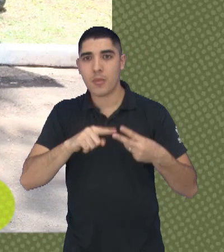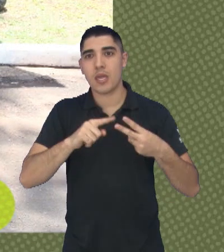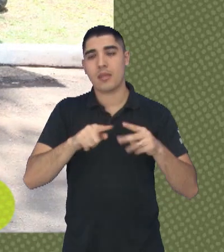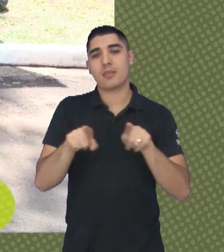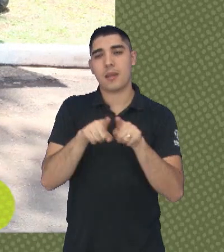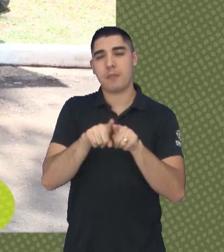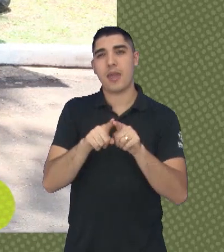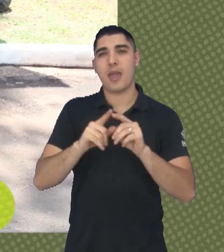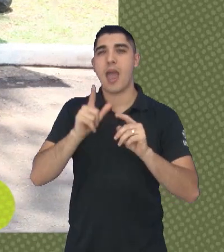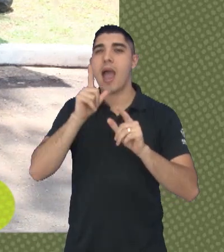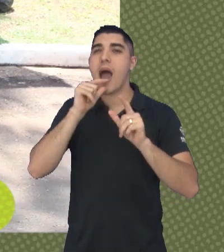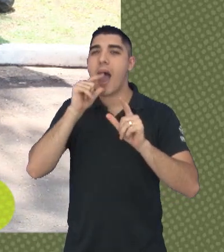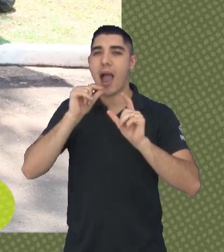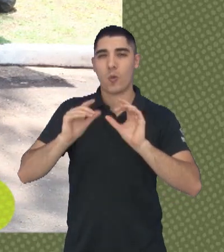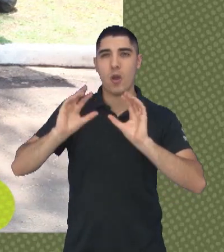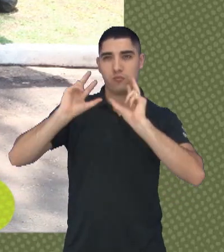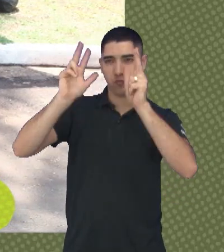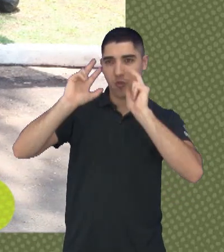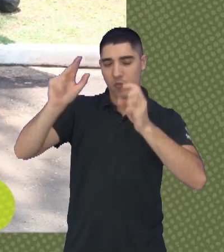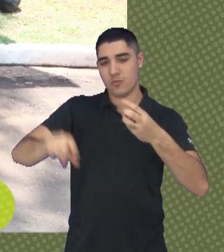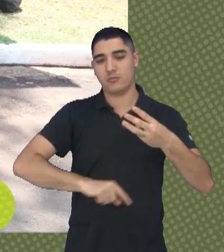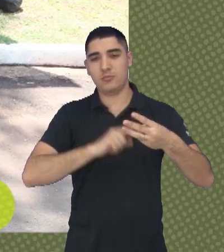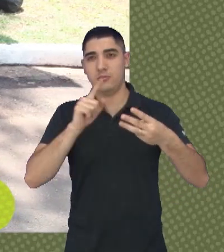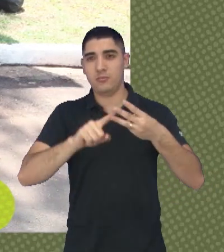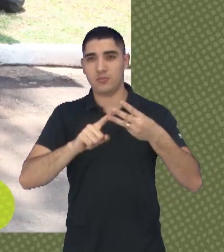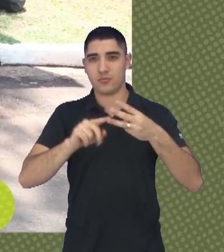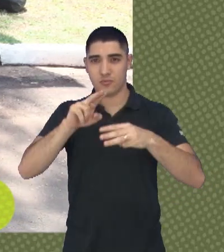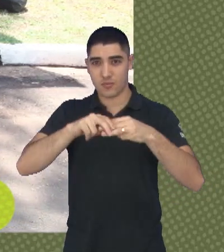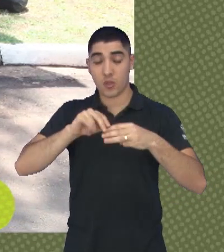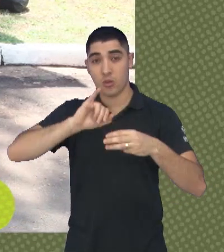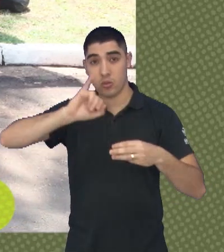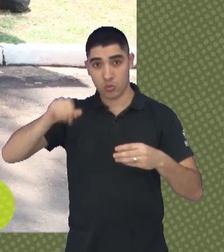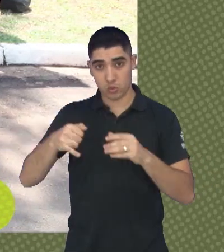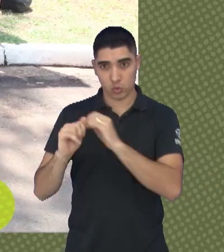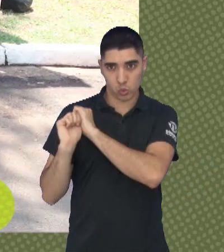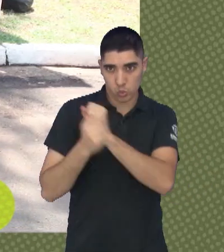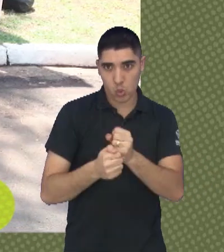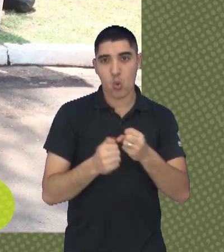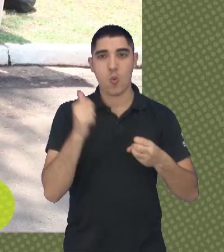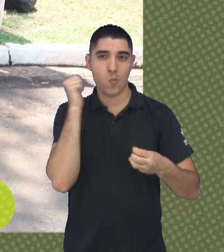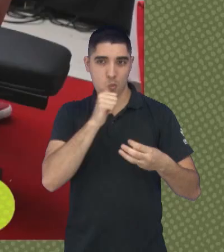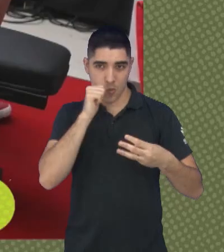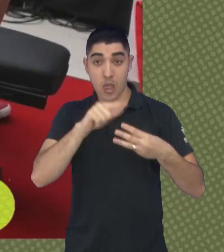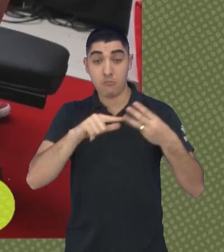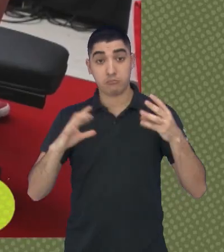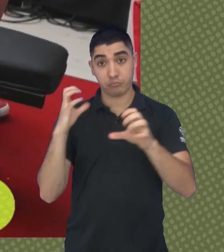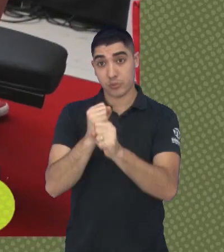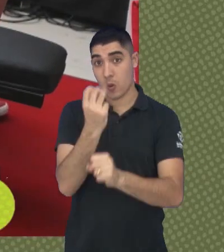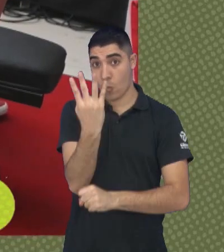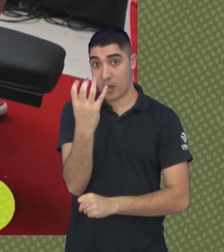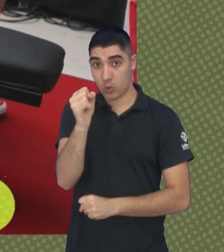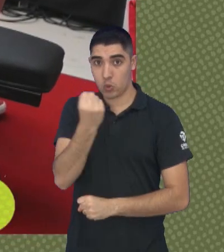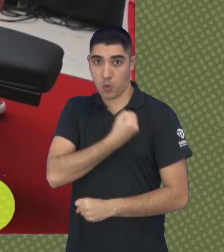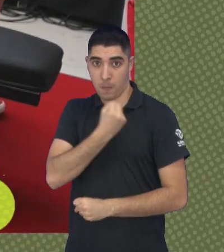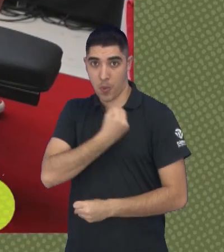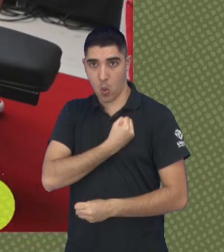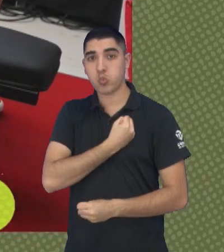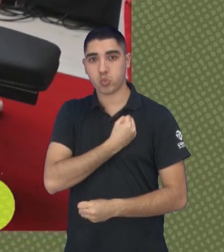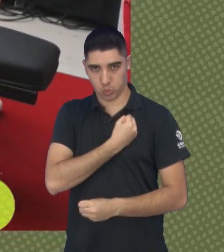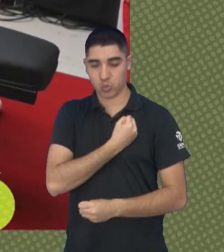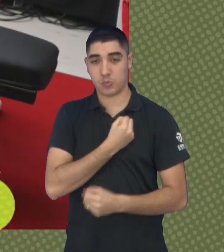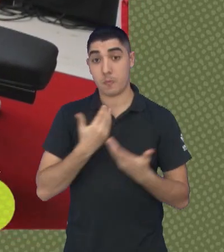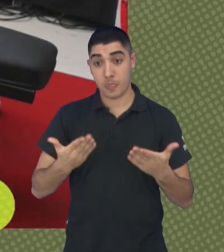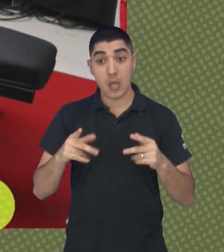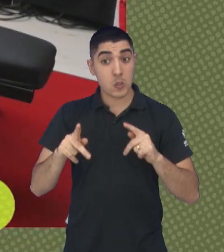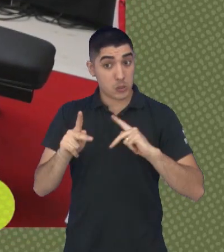feminino, totalizando mais 48 pontos na classificação geral. Você está vendo algumas imagens aí de algumas das modalidades, tá certo? São